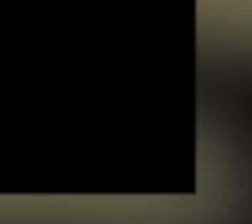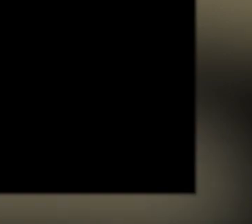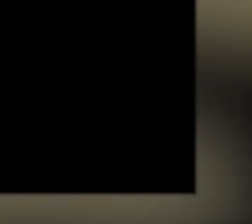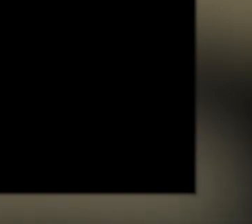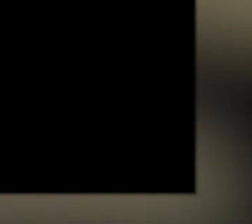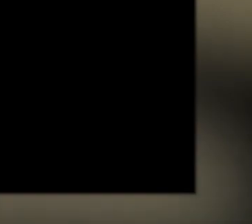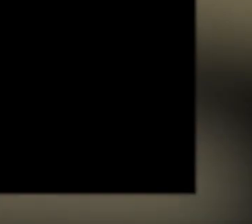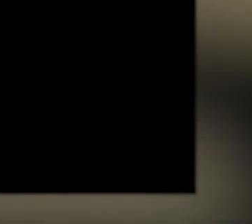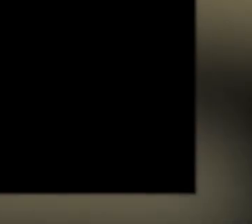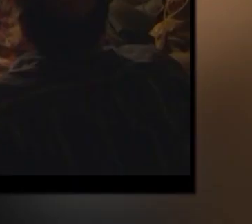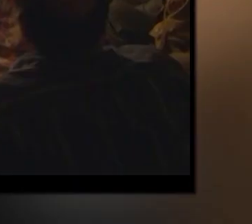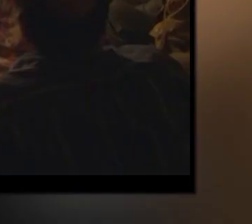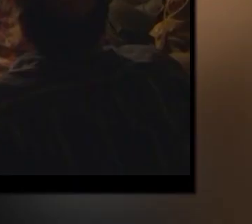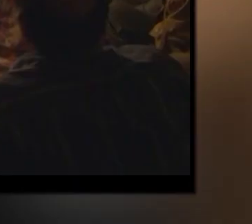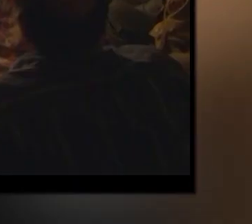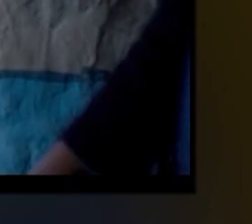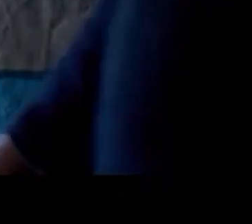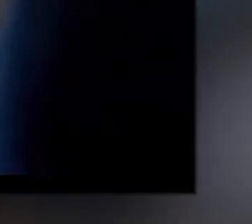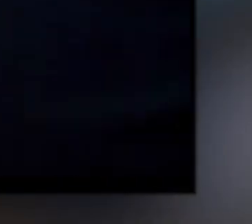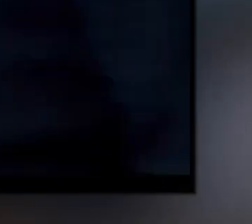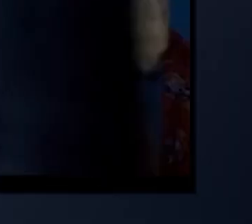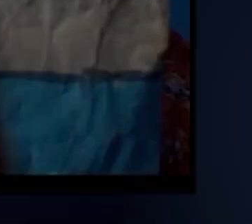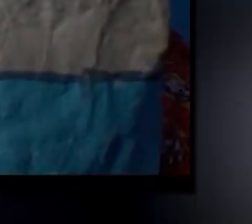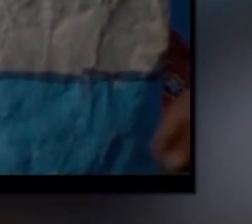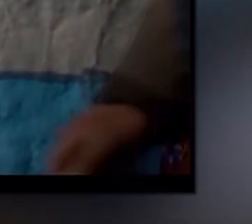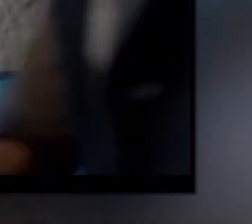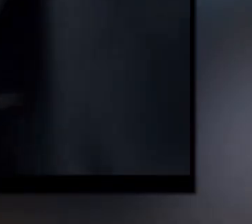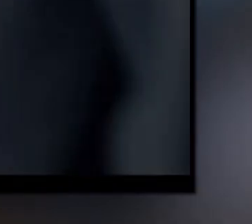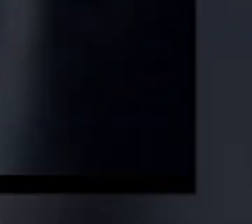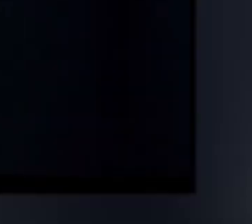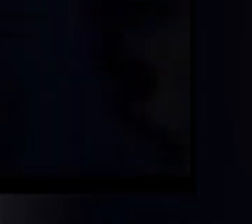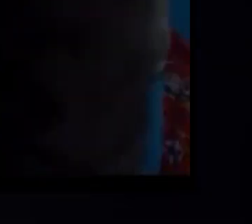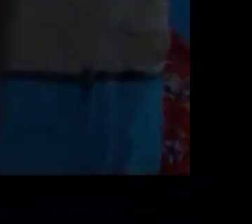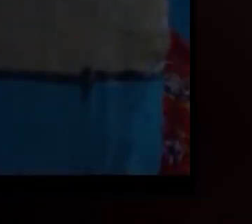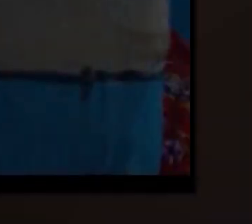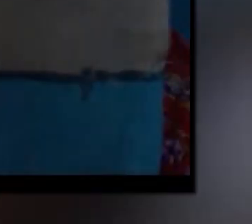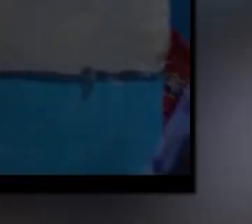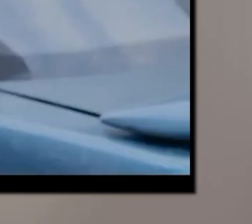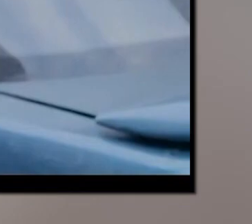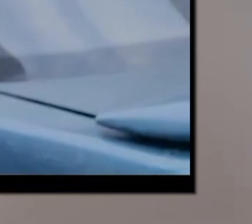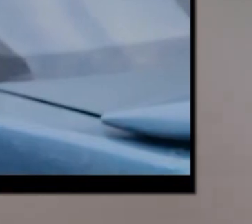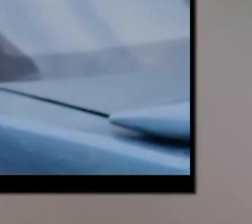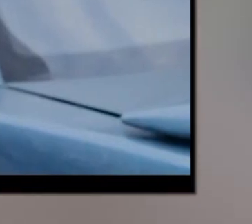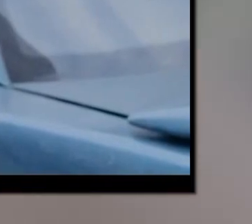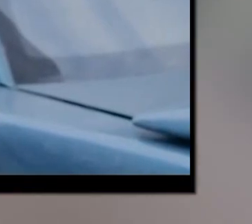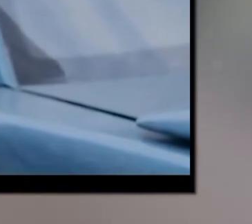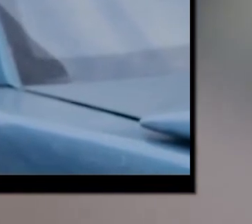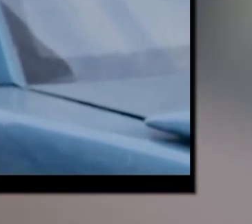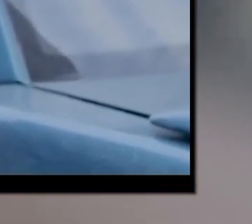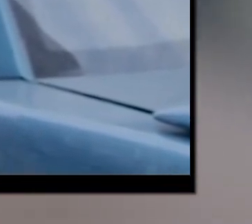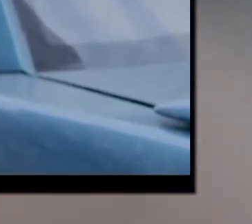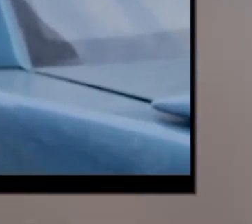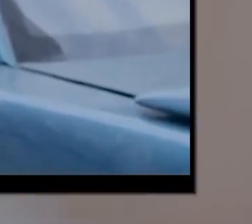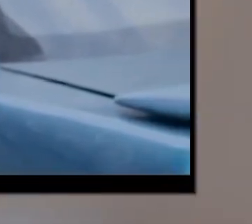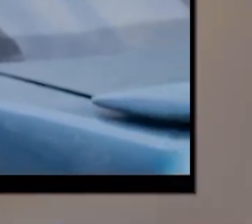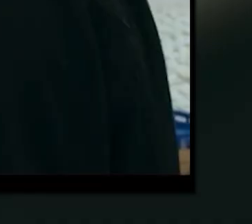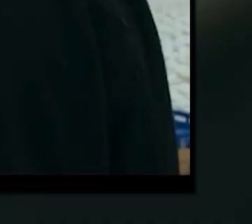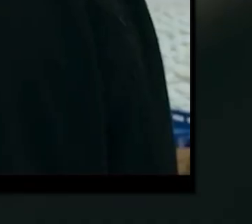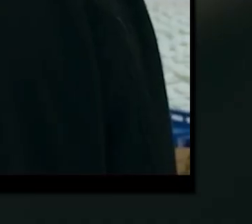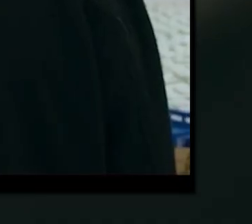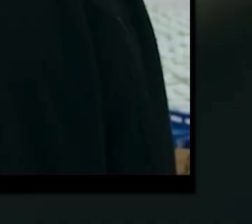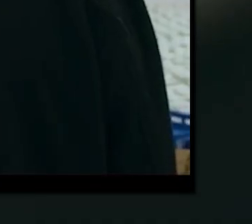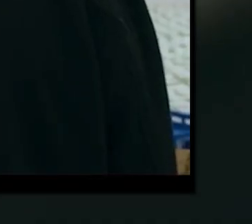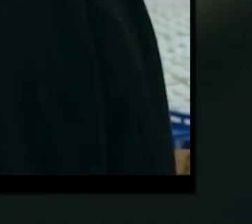Qan düşər, səni dəri soğanlar öldürərlər. Suzanım, kuradalı xirikim dəxin kim. Nazanim dəhatım niyə, kar şoğlum